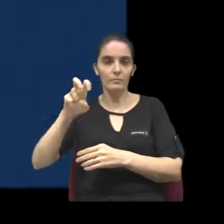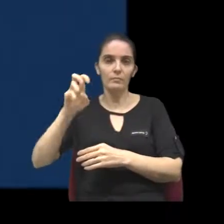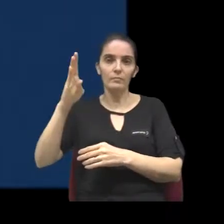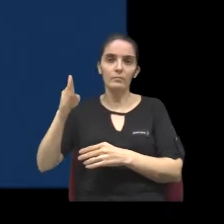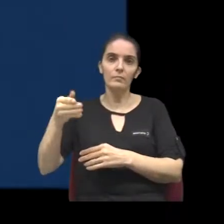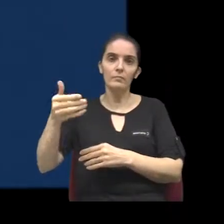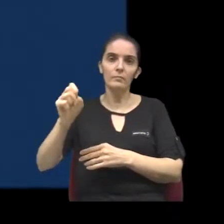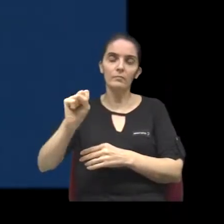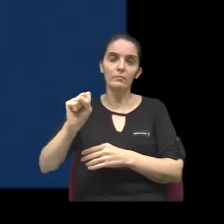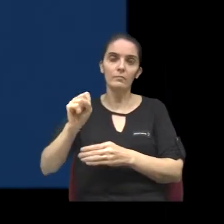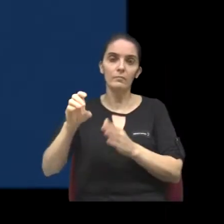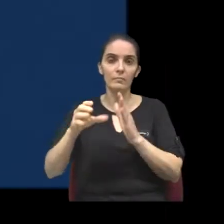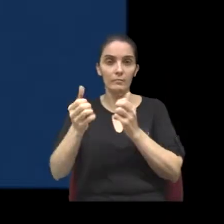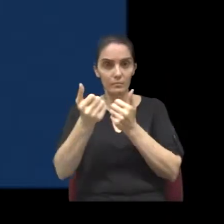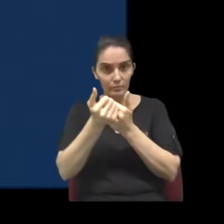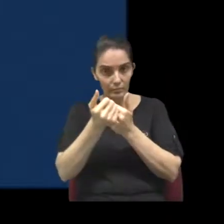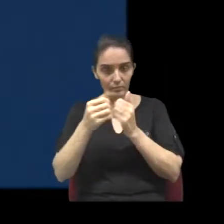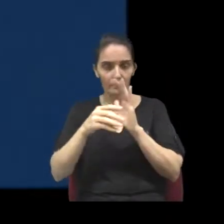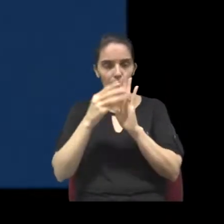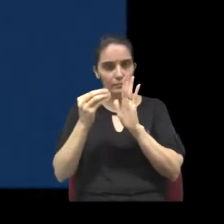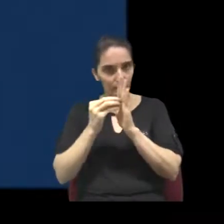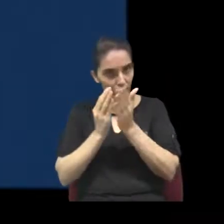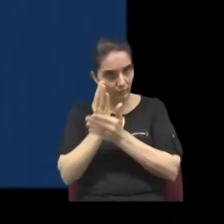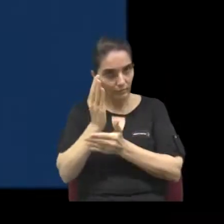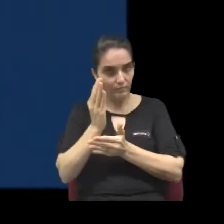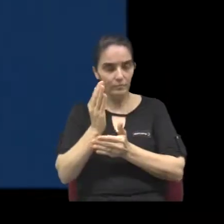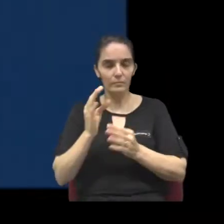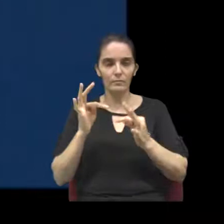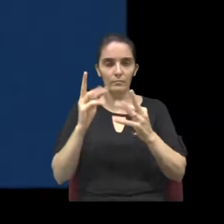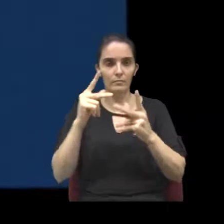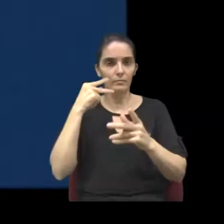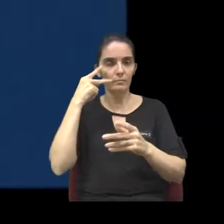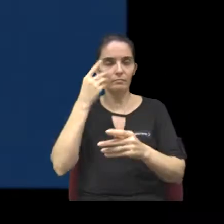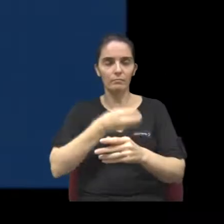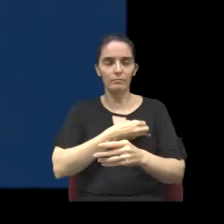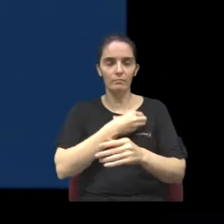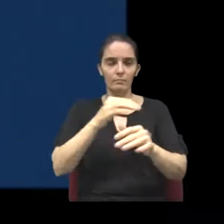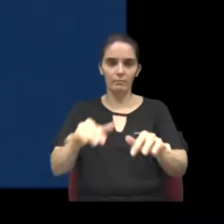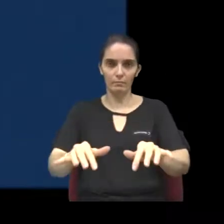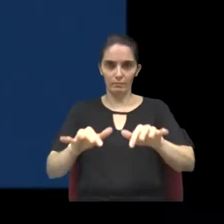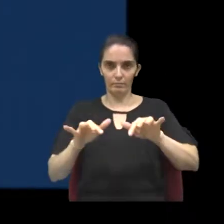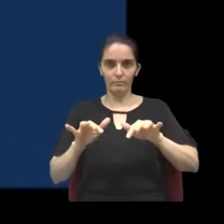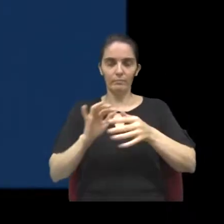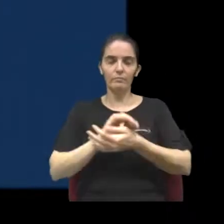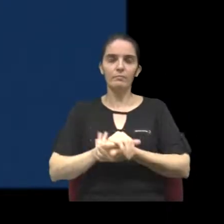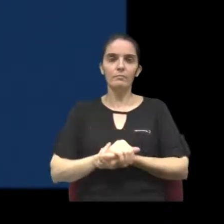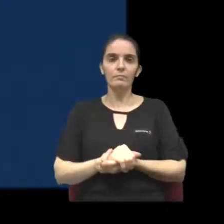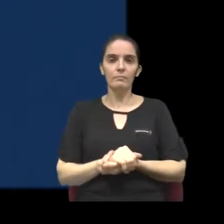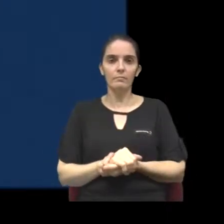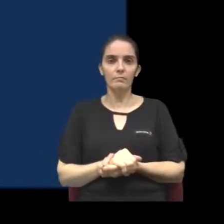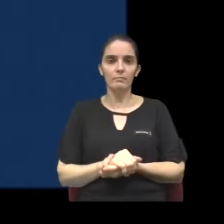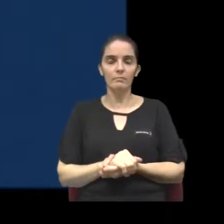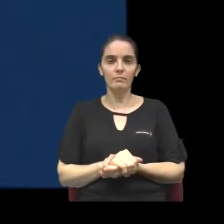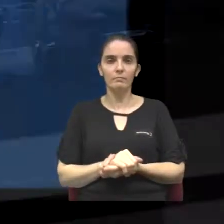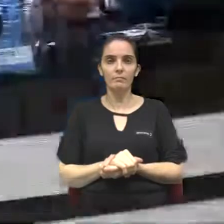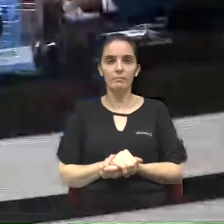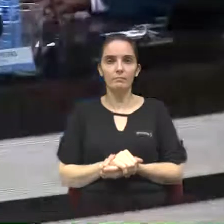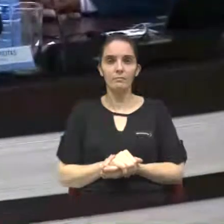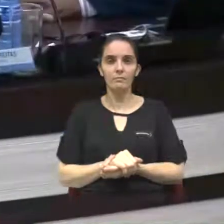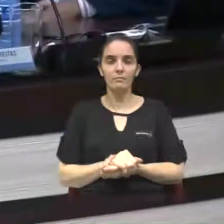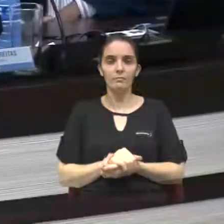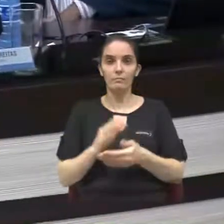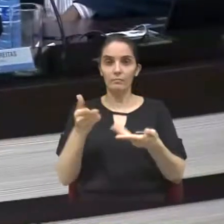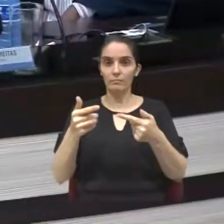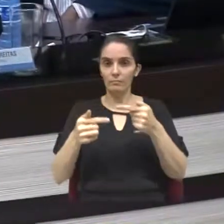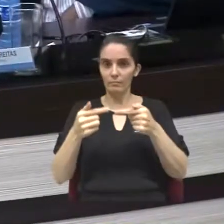4.745/18, com a subemenda aprovada por todos os vereadores presentes no plenário. Está